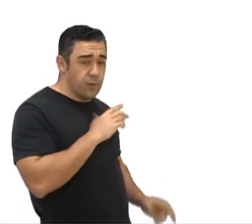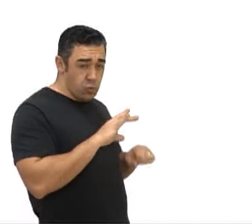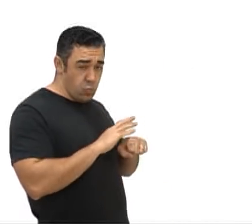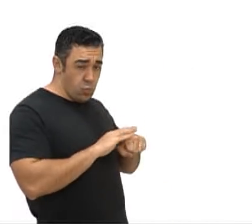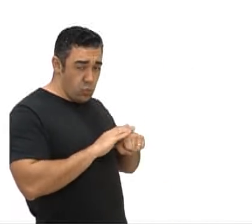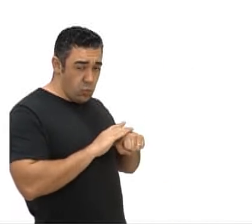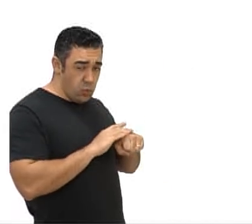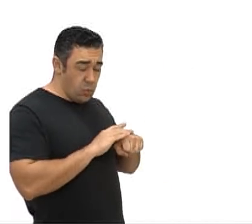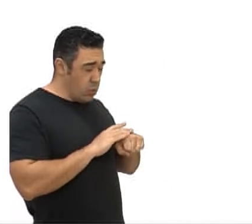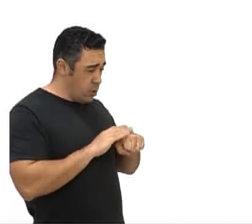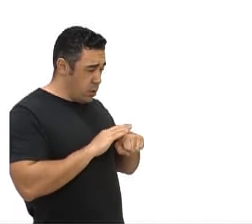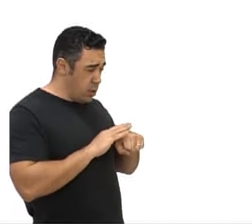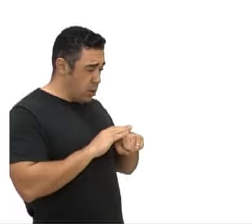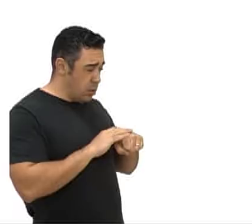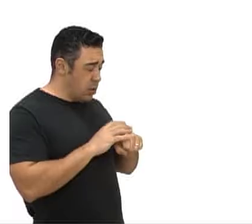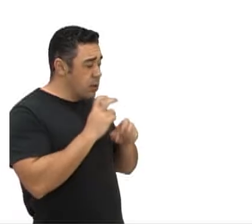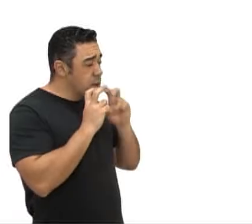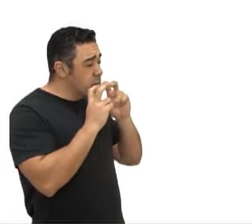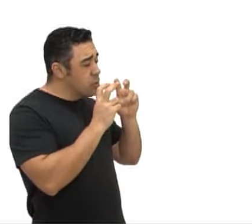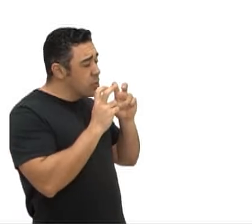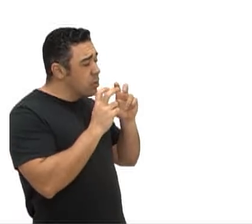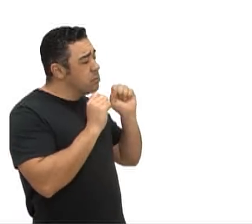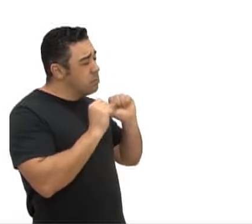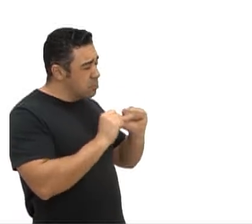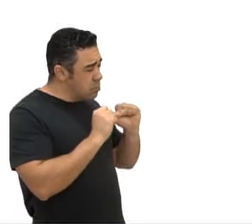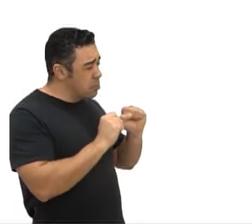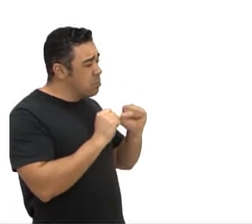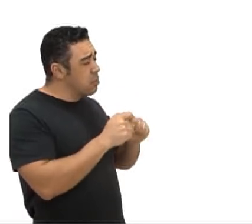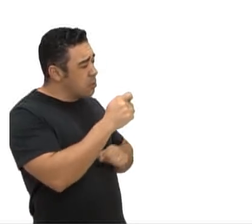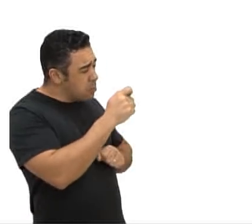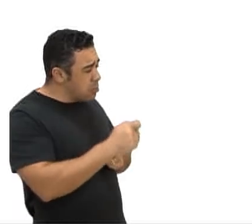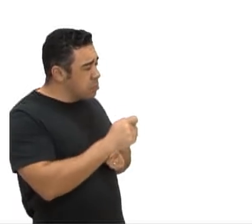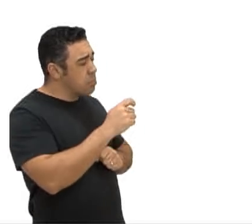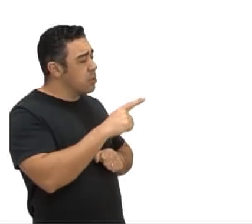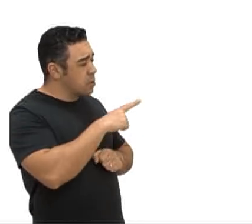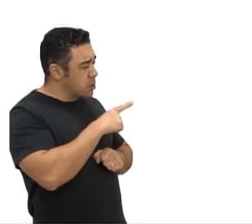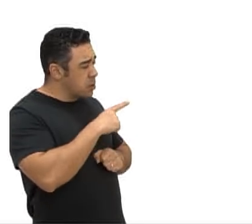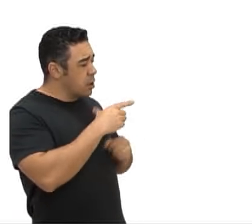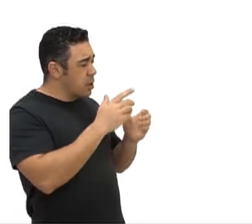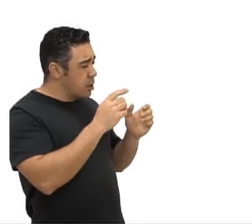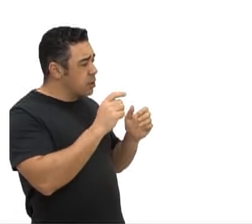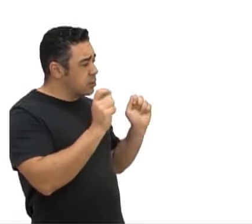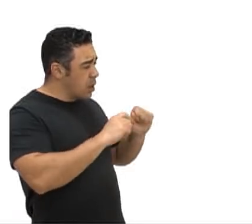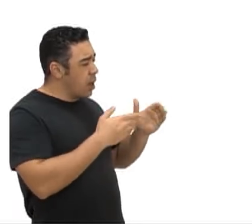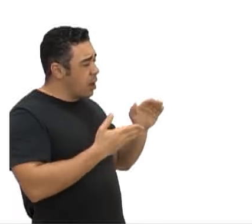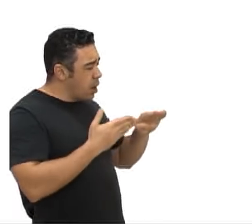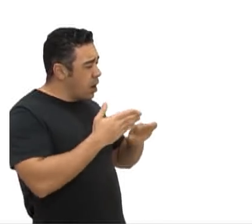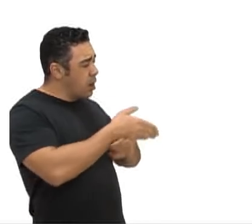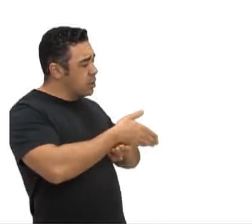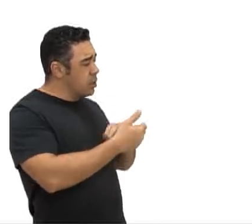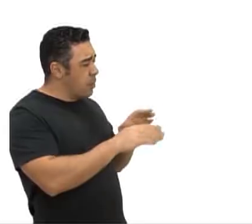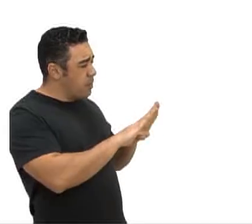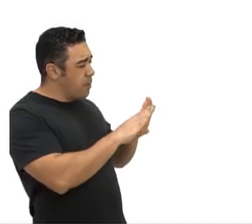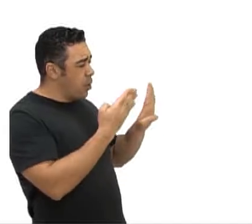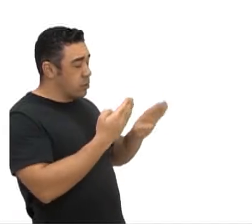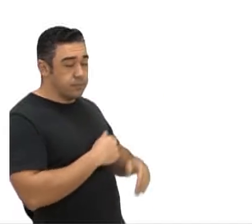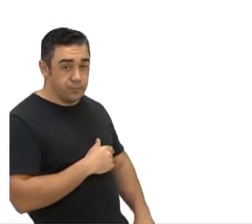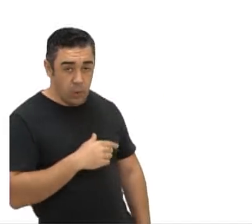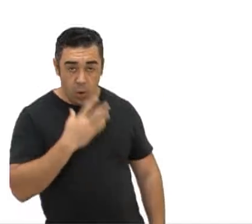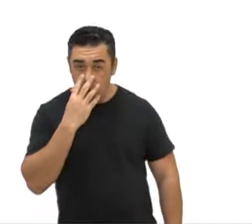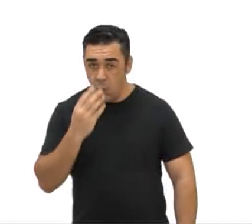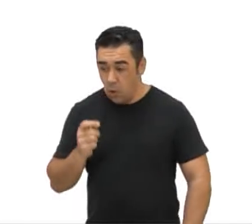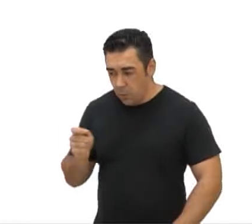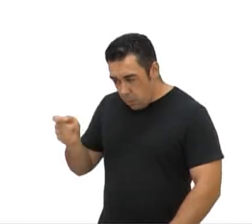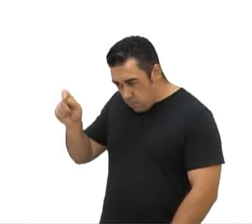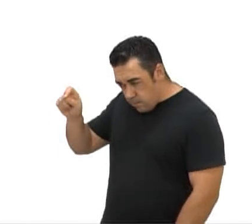se achar adoentada, gritou-lhe: puxa a cavilha, que o trinco cairá. O lobo puxou a cavilha